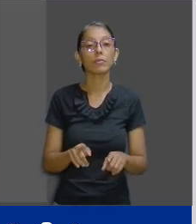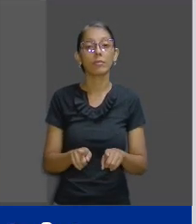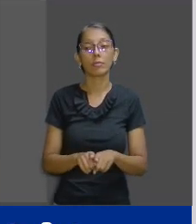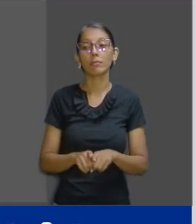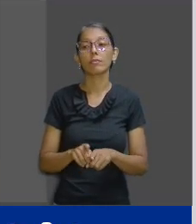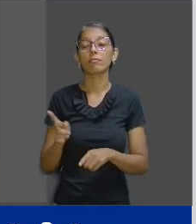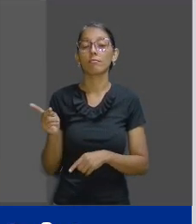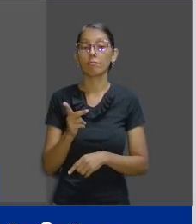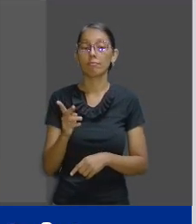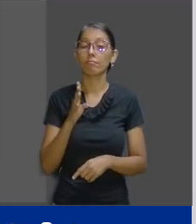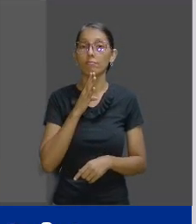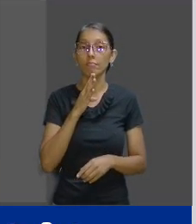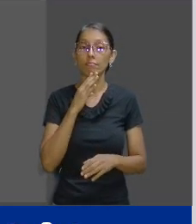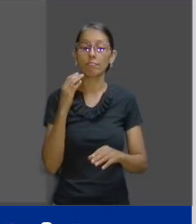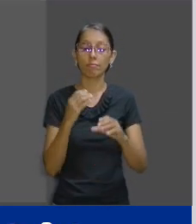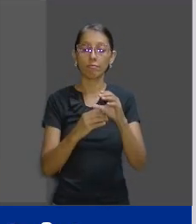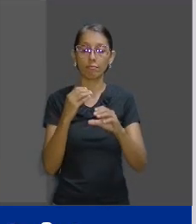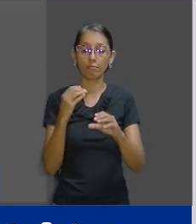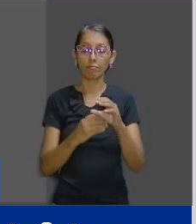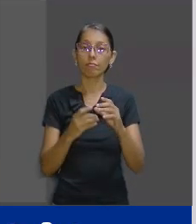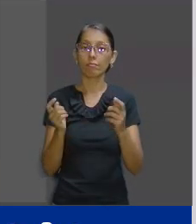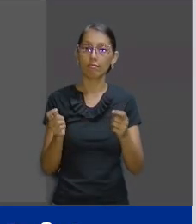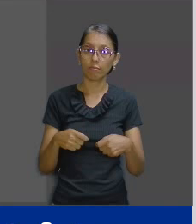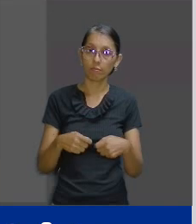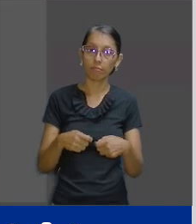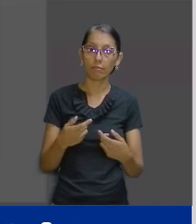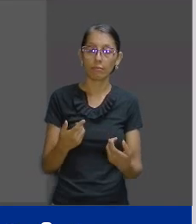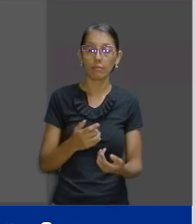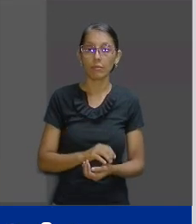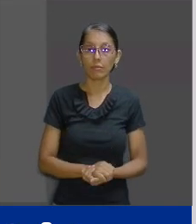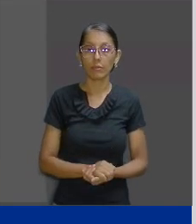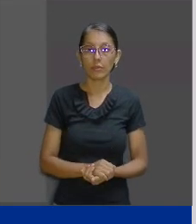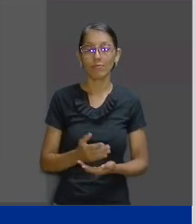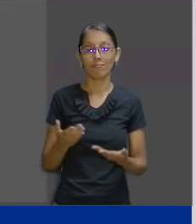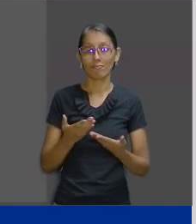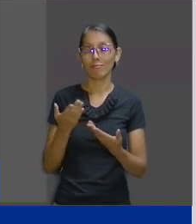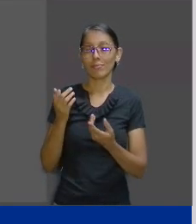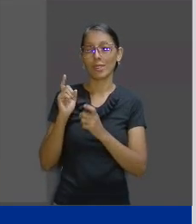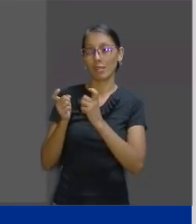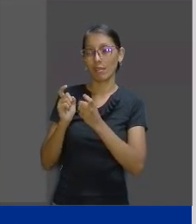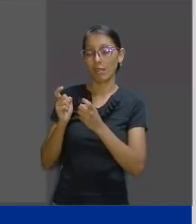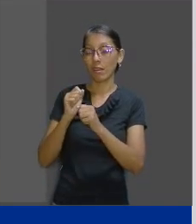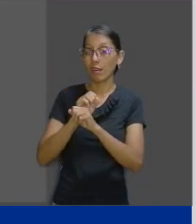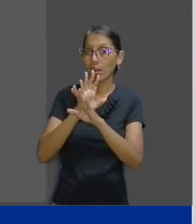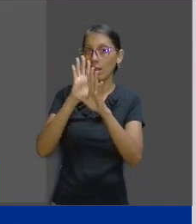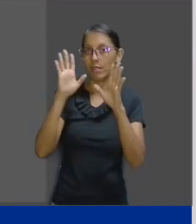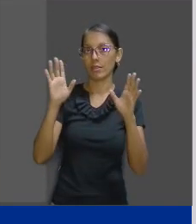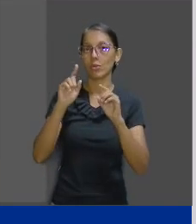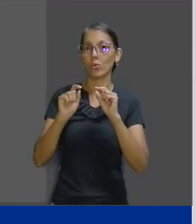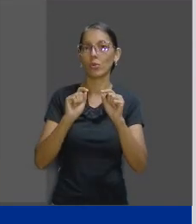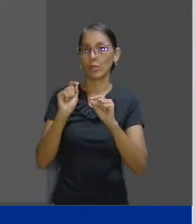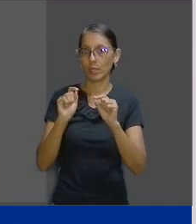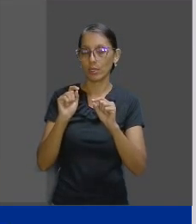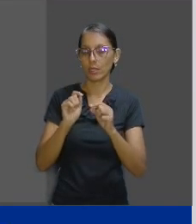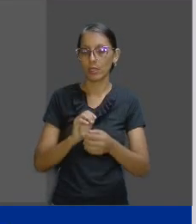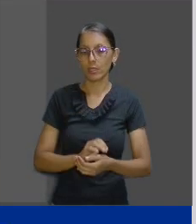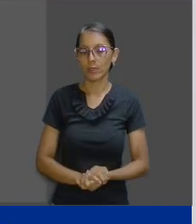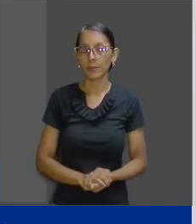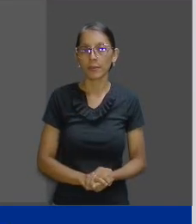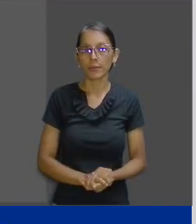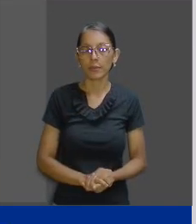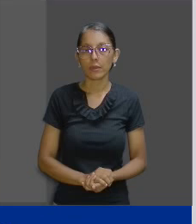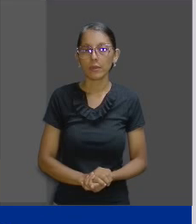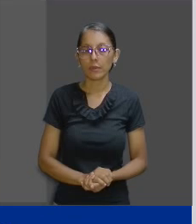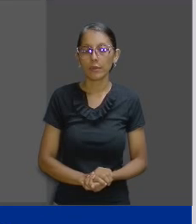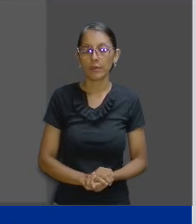sobretudo, excelências, que neste diálogo fica claríssimo que pode-se até dizer que não houve